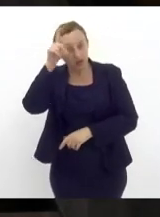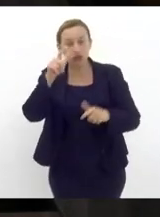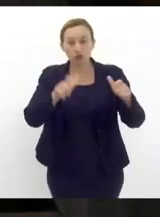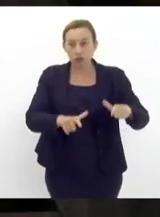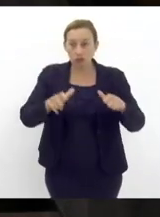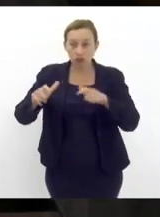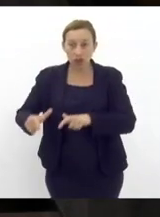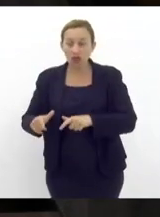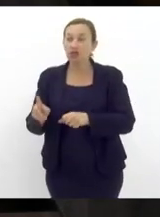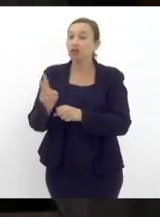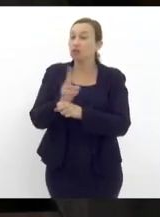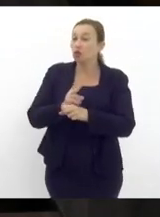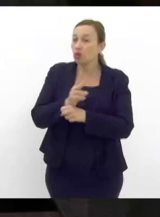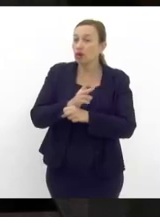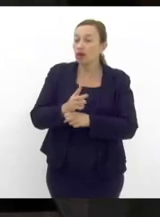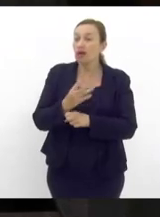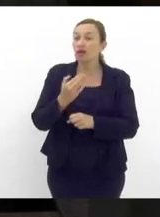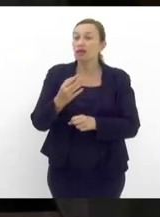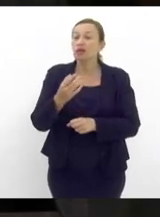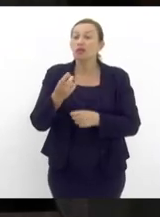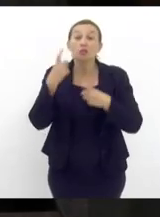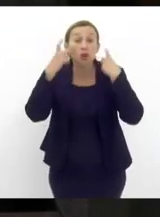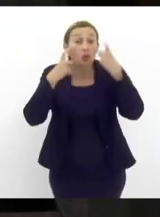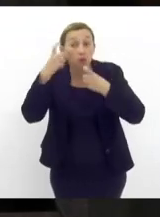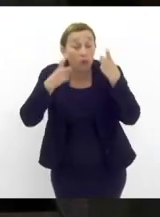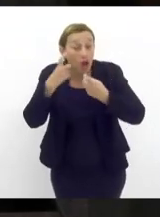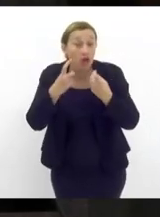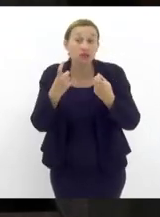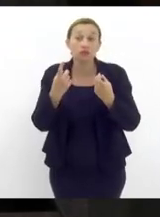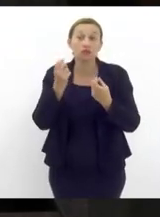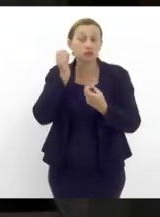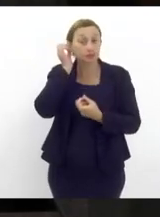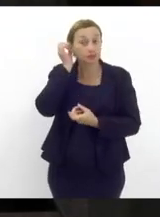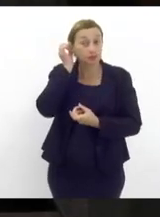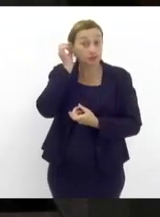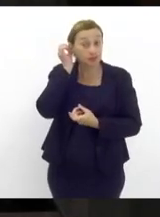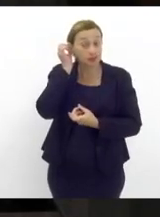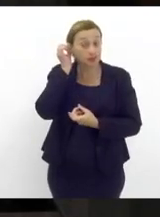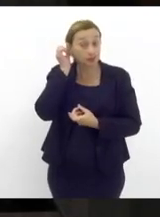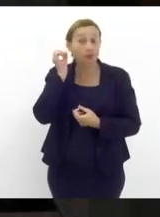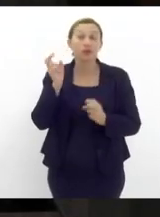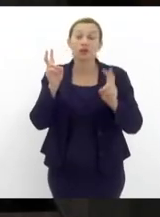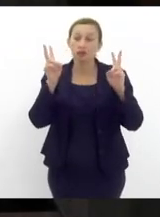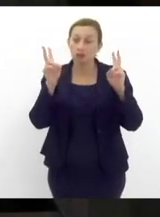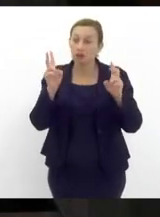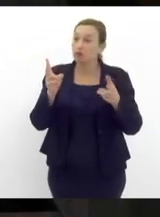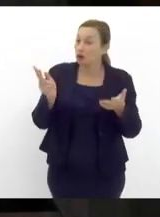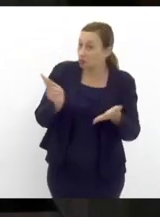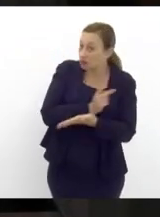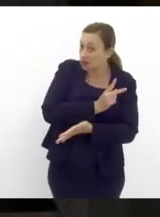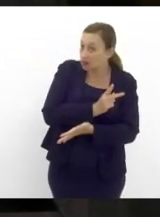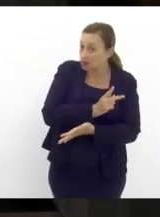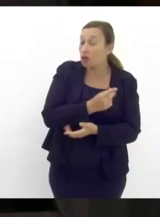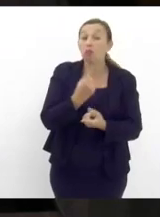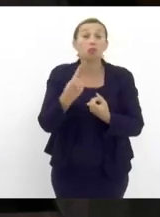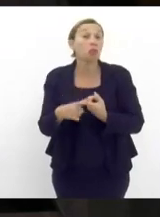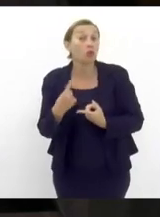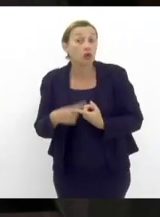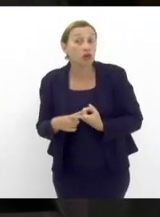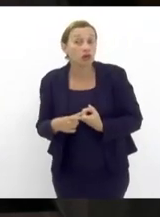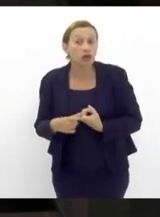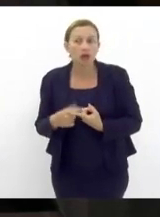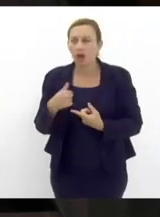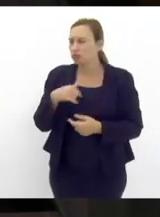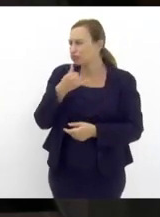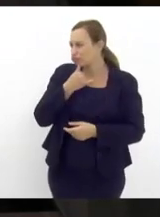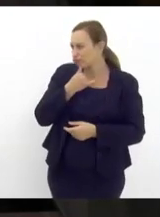procurado no sentido de estarem desesperados com a com a situação que eles vem passando por quê eu